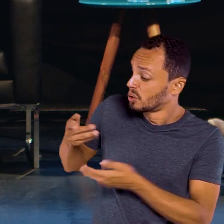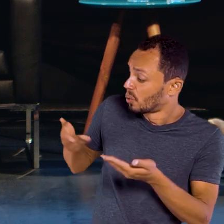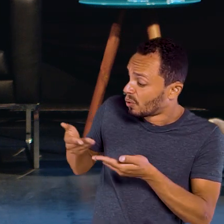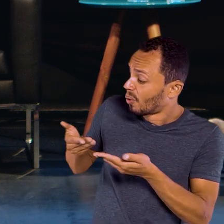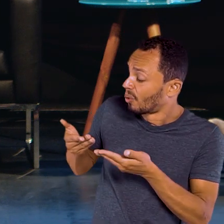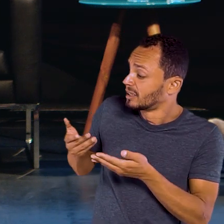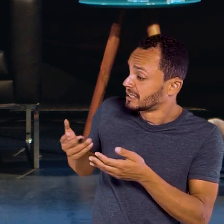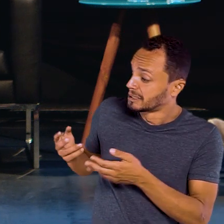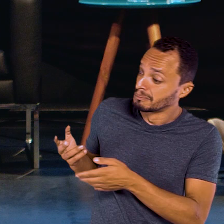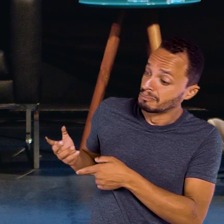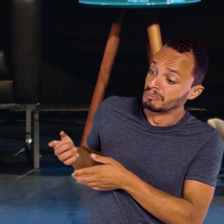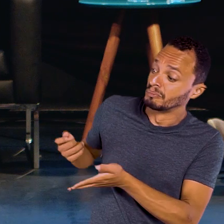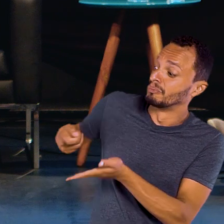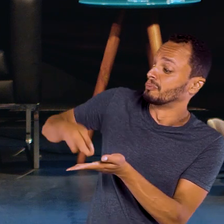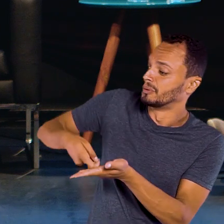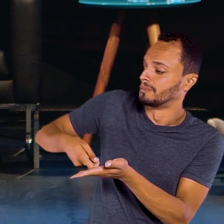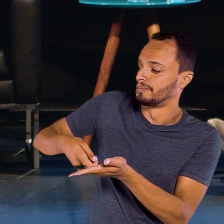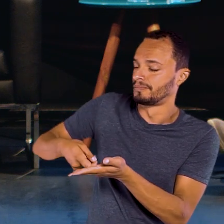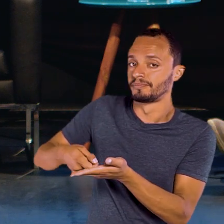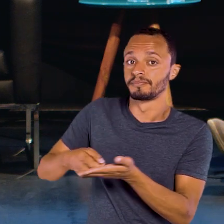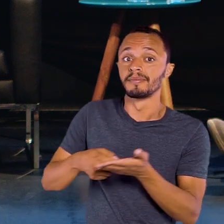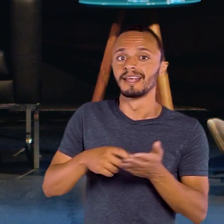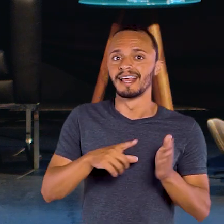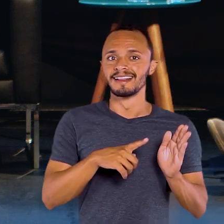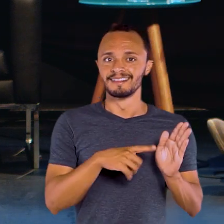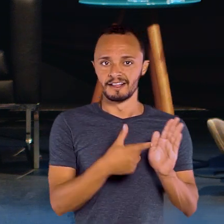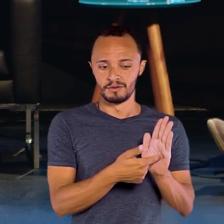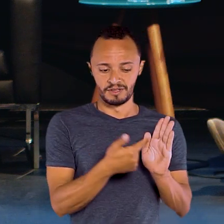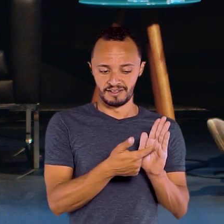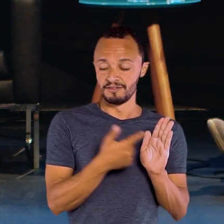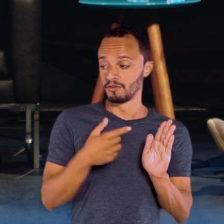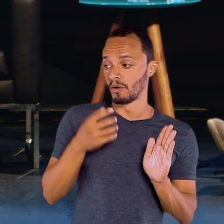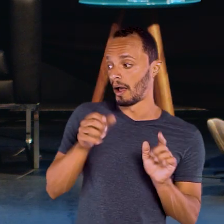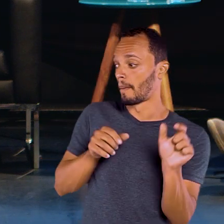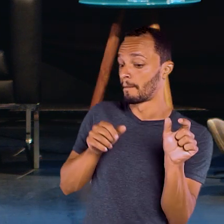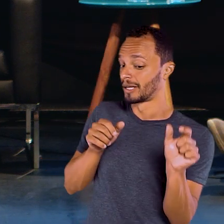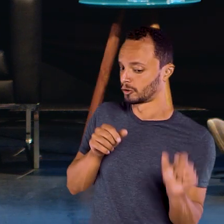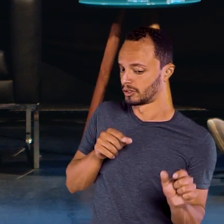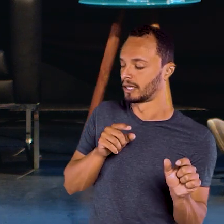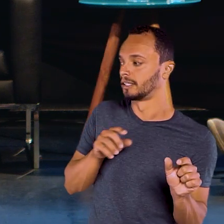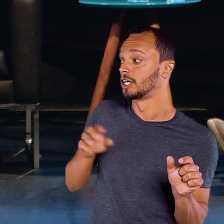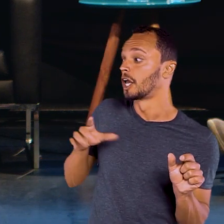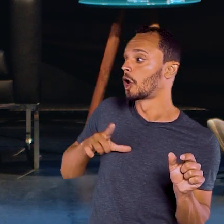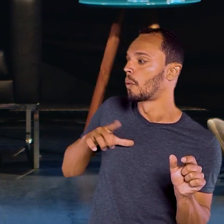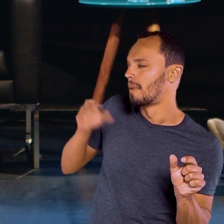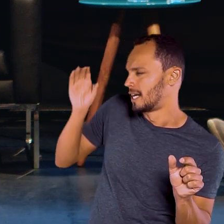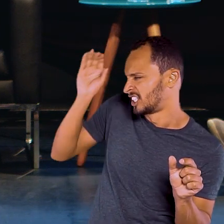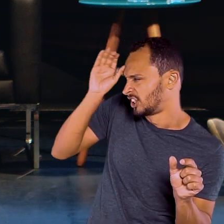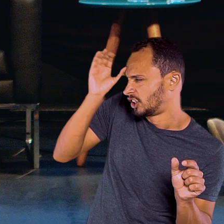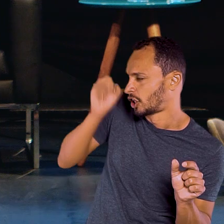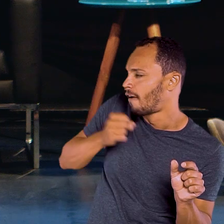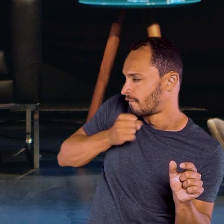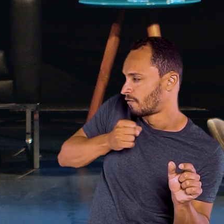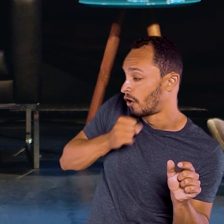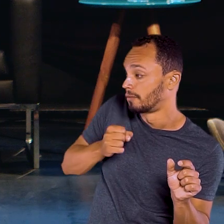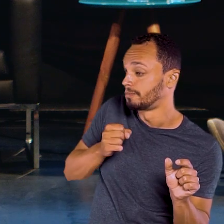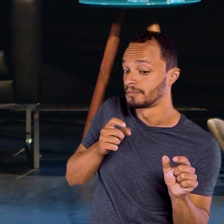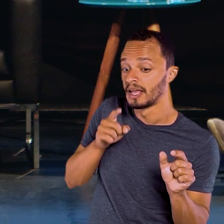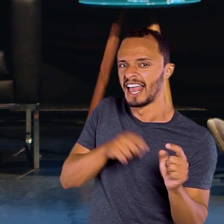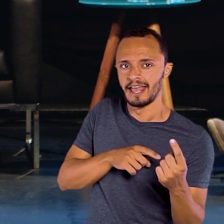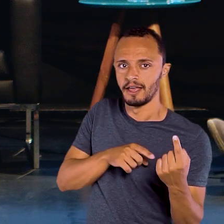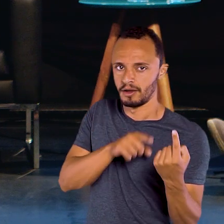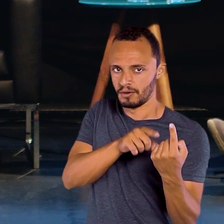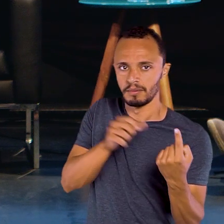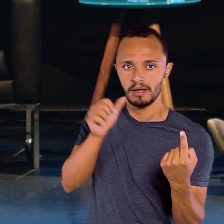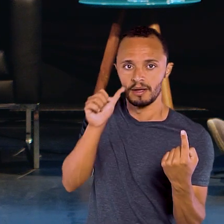uma personagem que chama Dodó, que foi uma tia, né, uma tia-avó, que é aquele personagem clássico, né? Quem